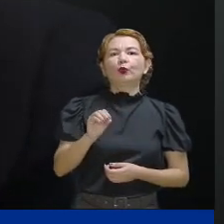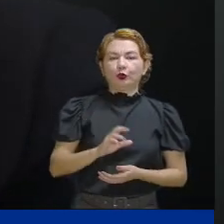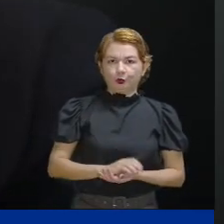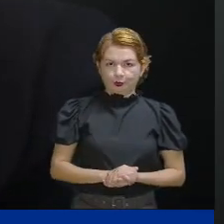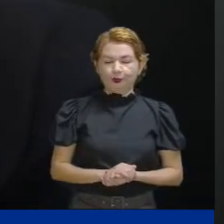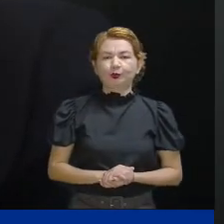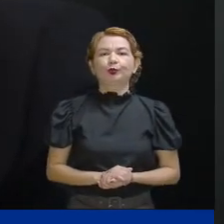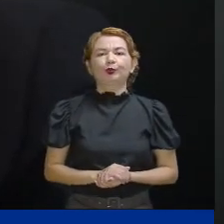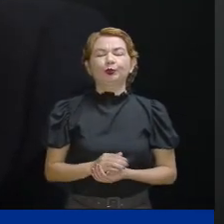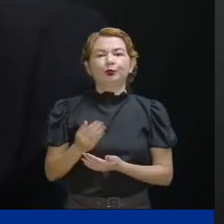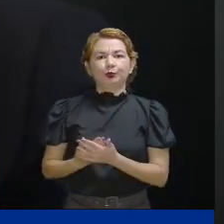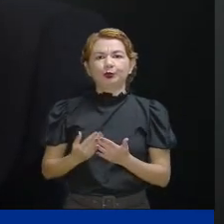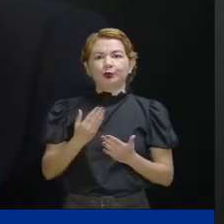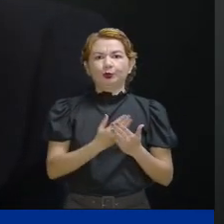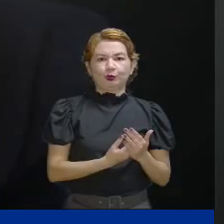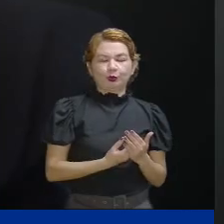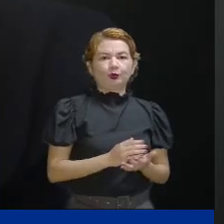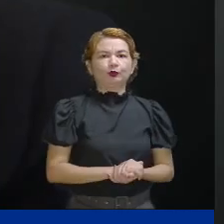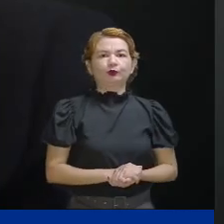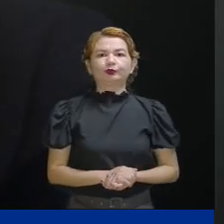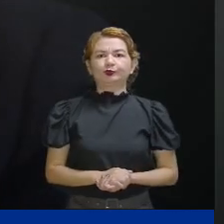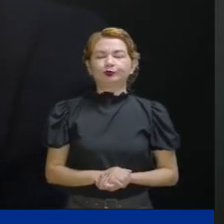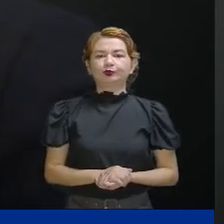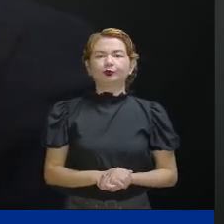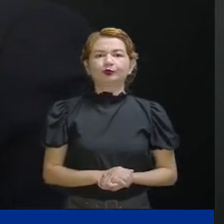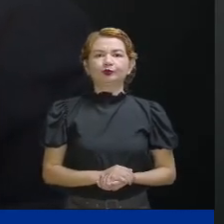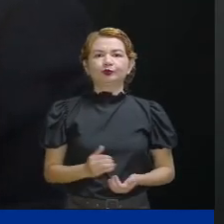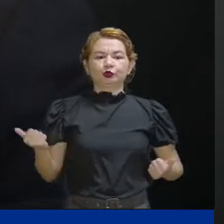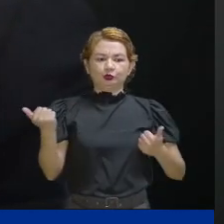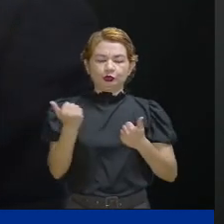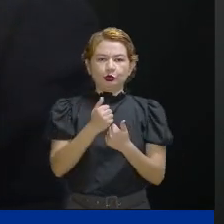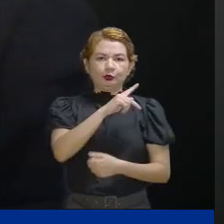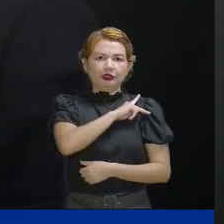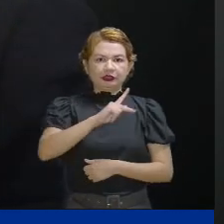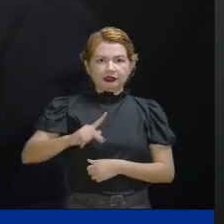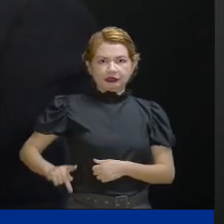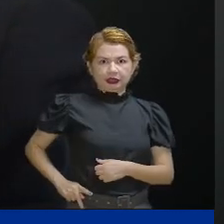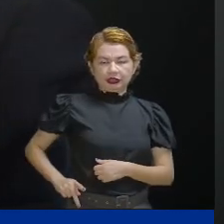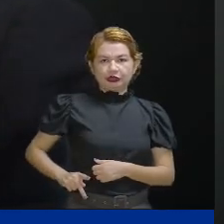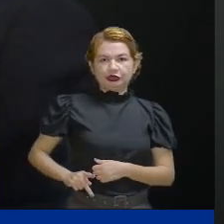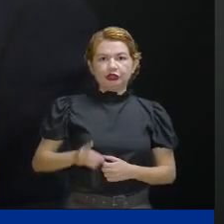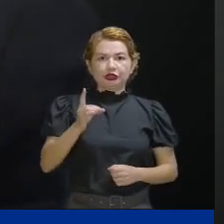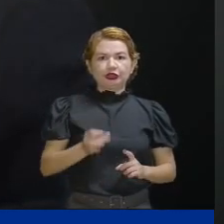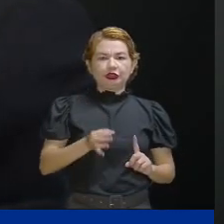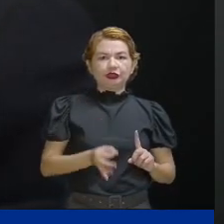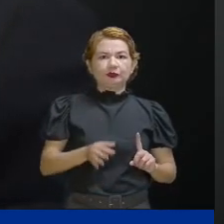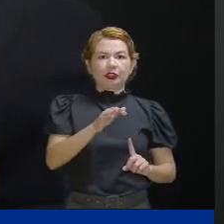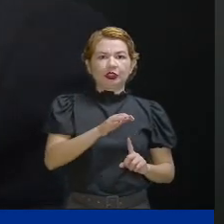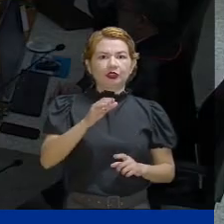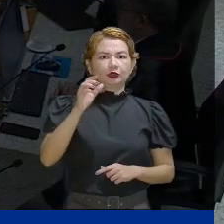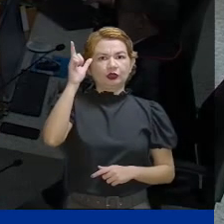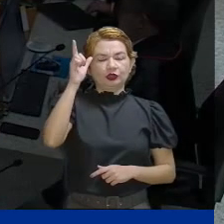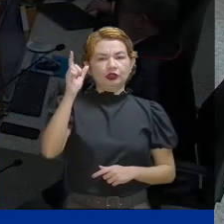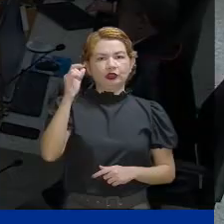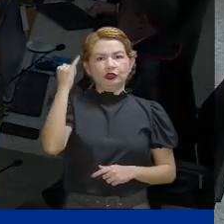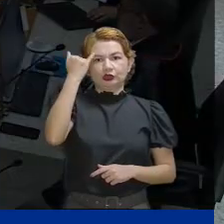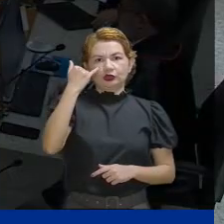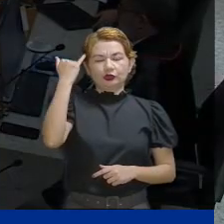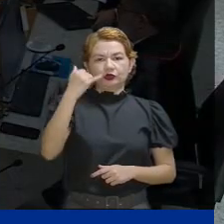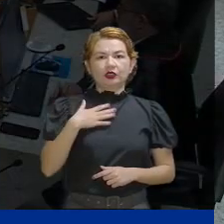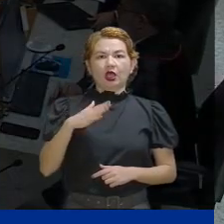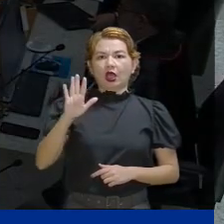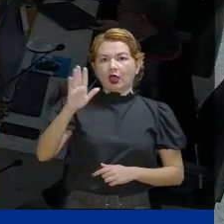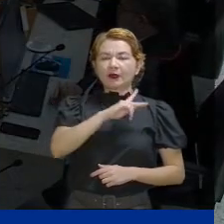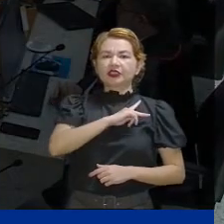dos votos proferidos. Retorno à presidência ao E ambiente virtual, desembargador Carlos Senhor Torque. presidente, só uma questão que me